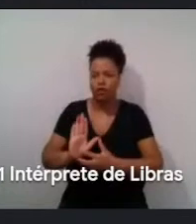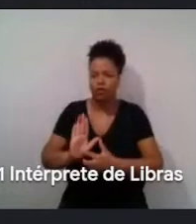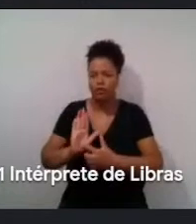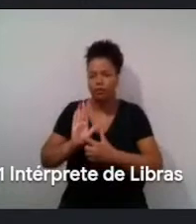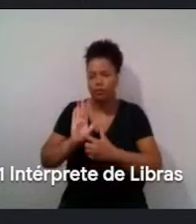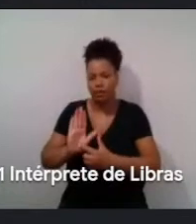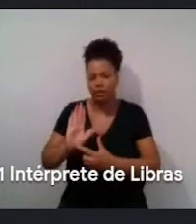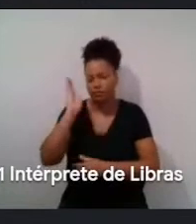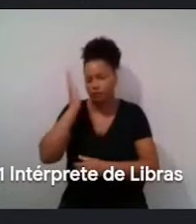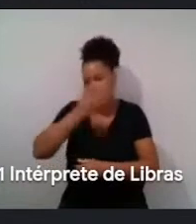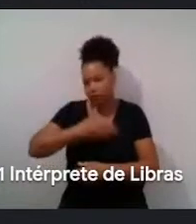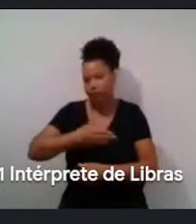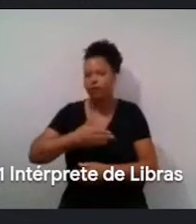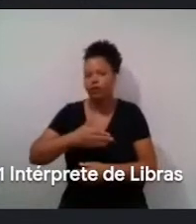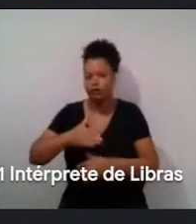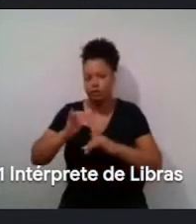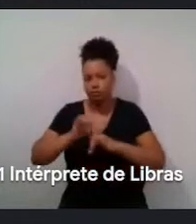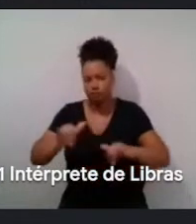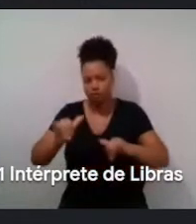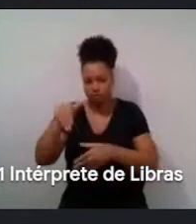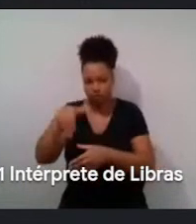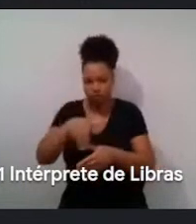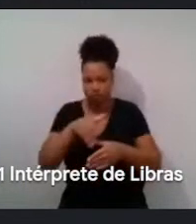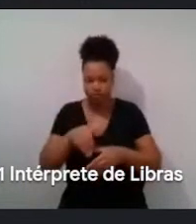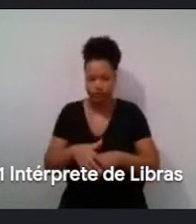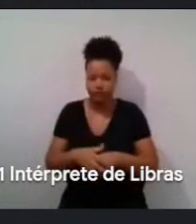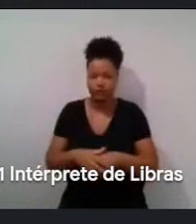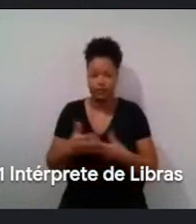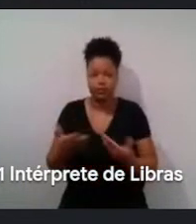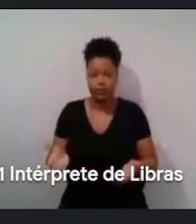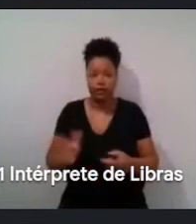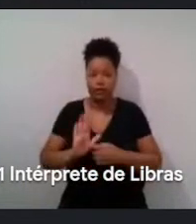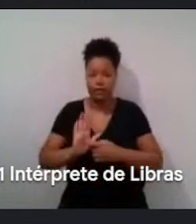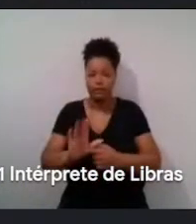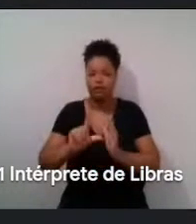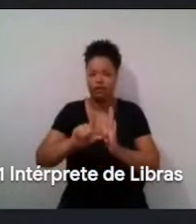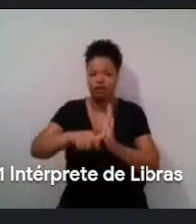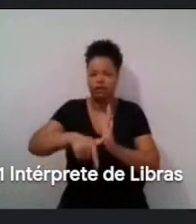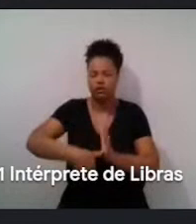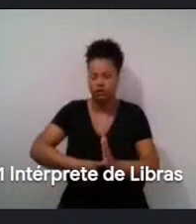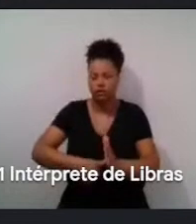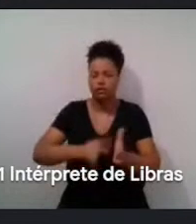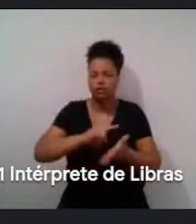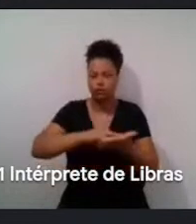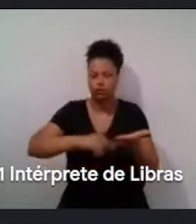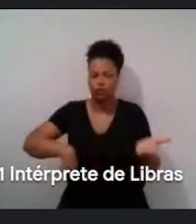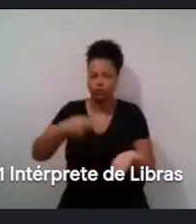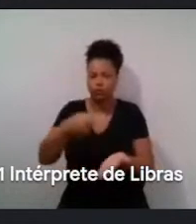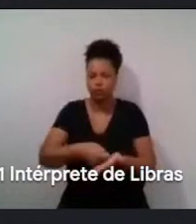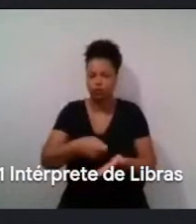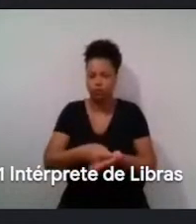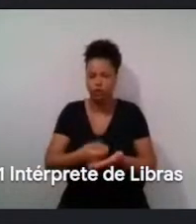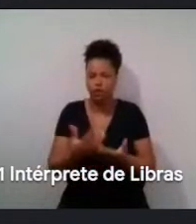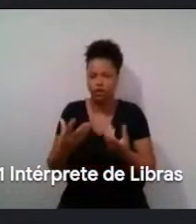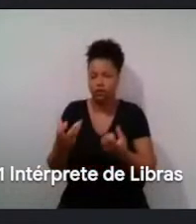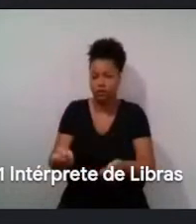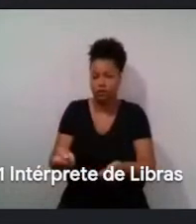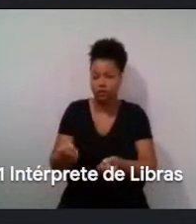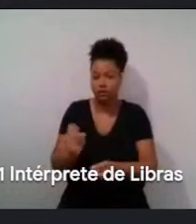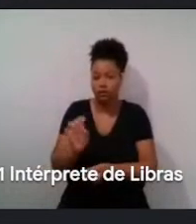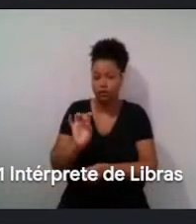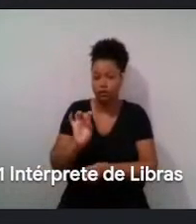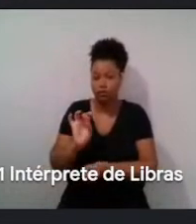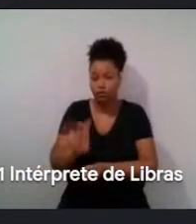Saliento que a apresentação tardia de documentos obrigatórios deve ser aceita somente em